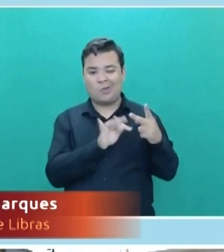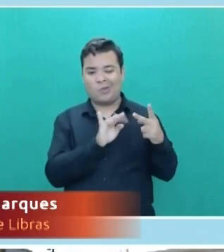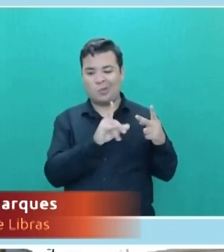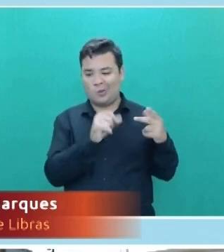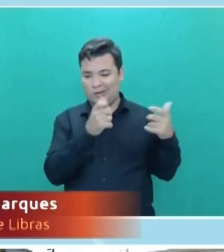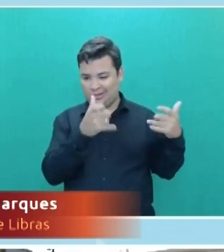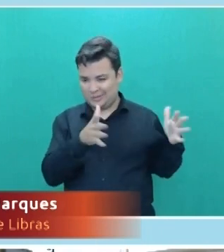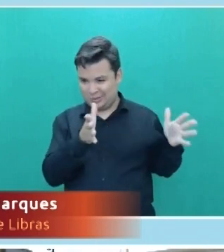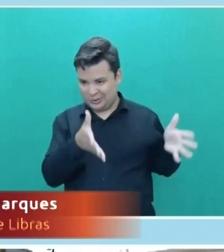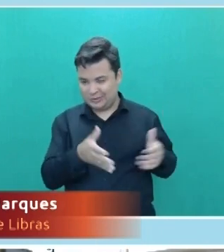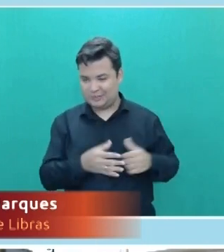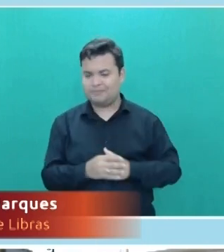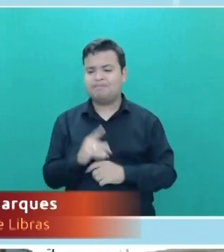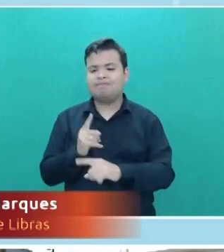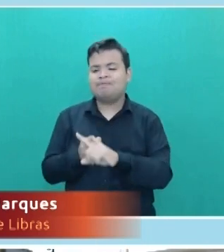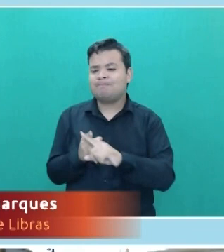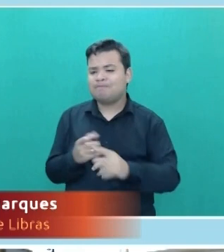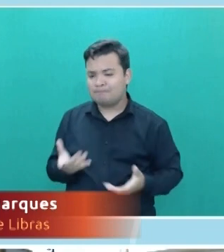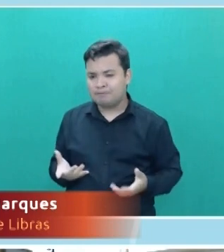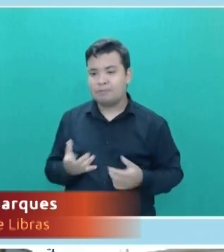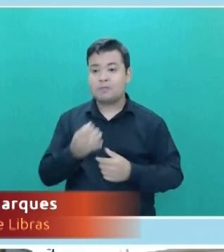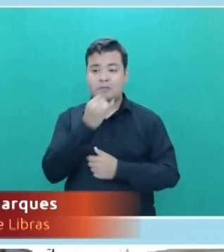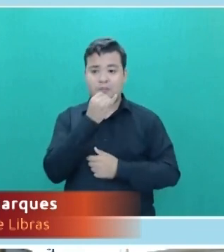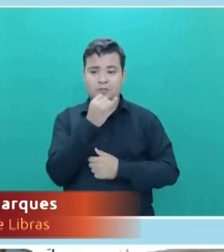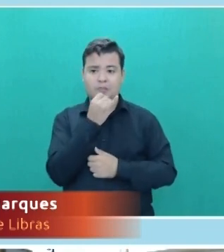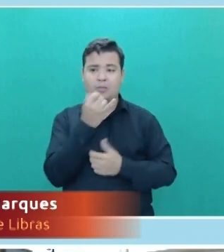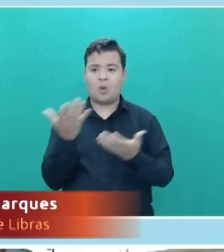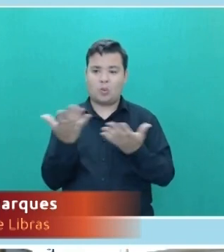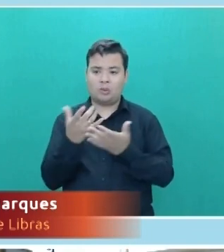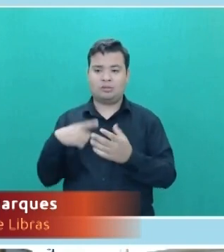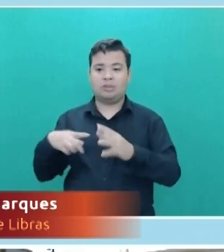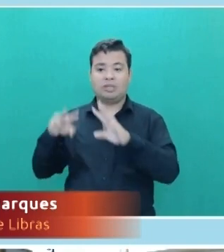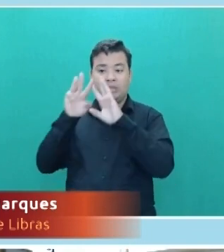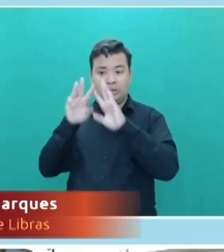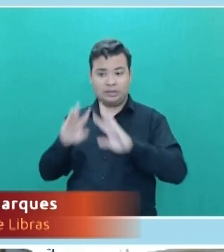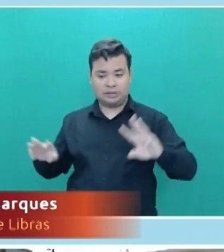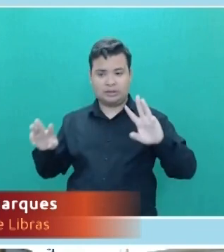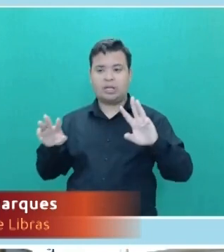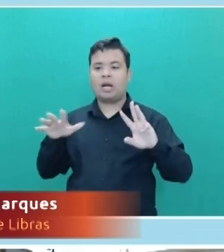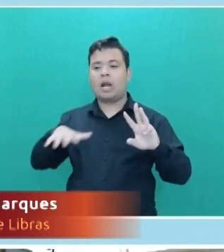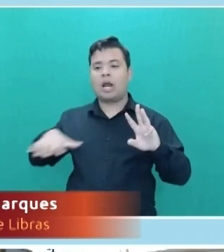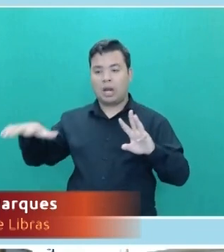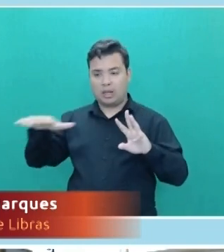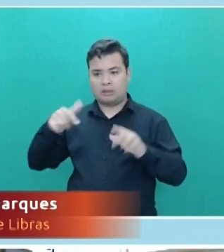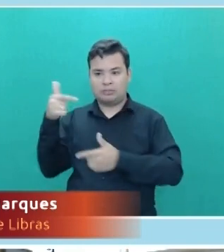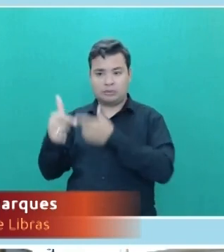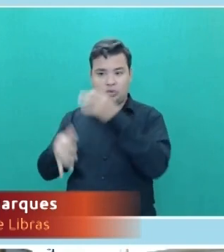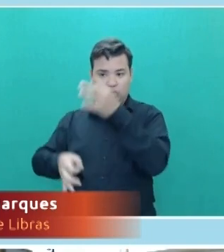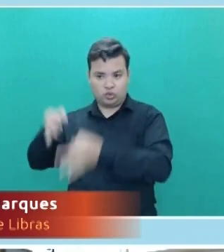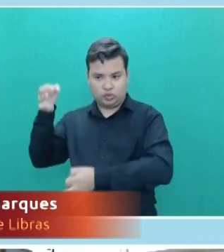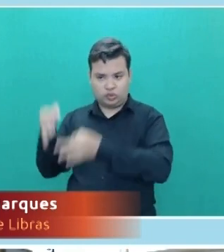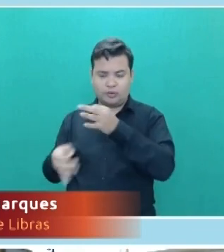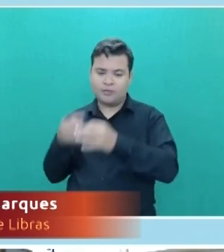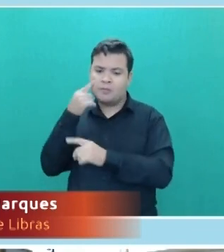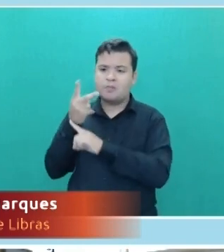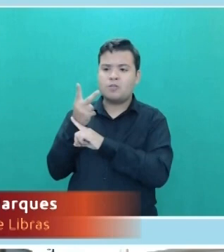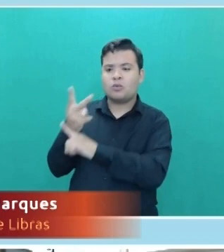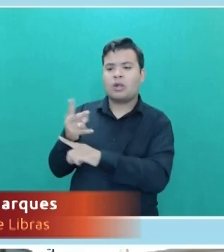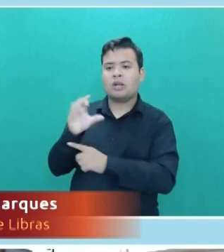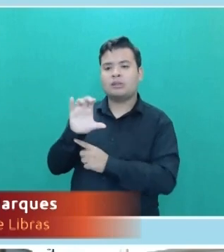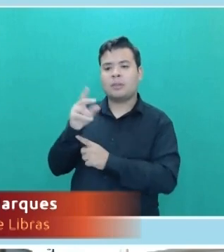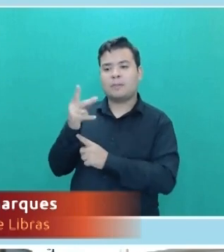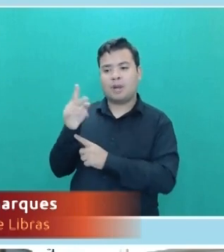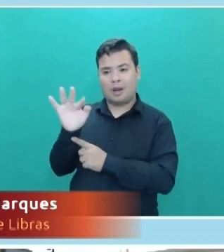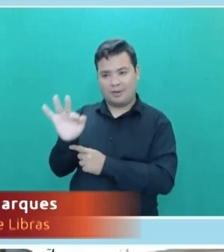Isso porque, se você hoje for no site da Justiça do Trabalho, com o CPF de alguém para consultar, você não vai